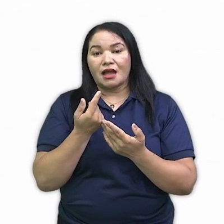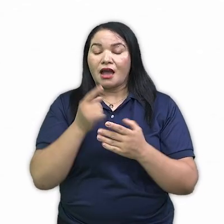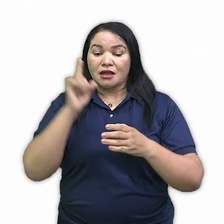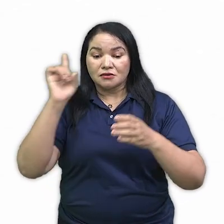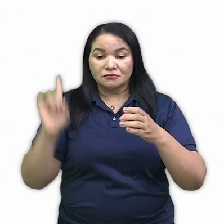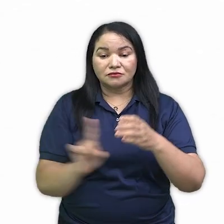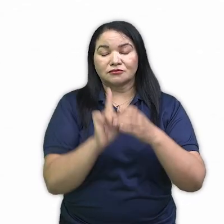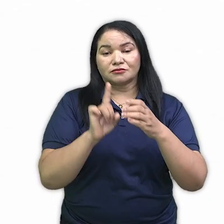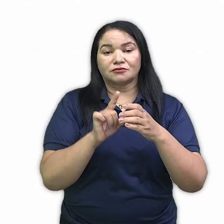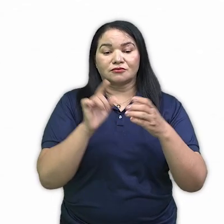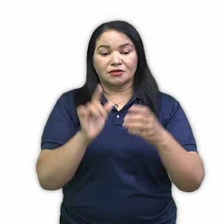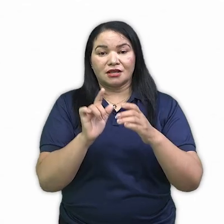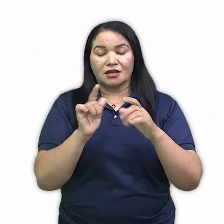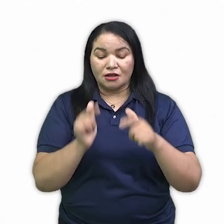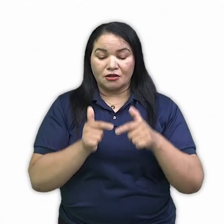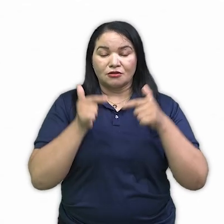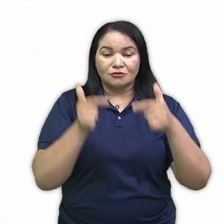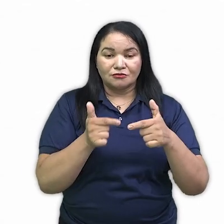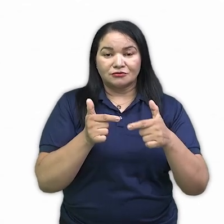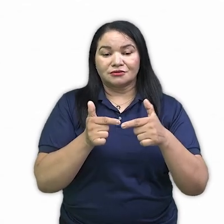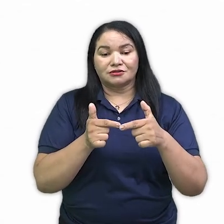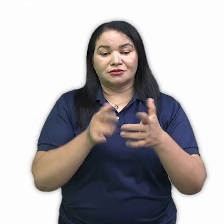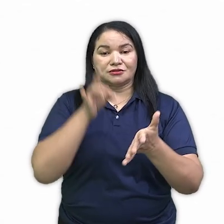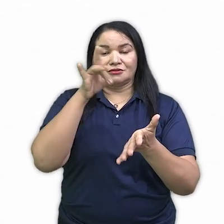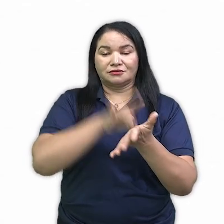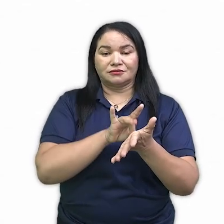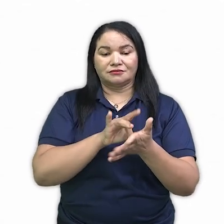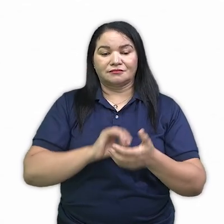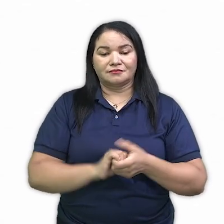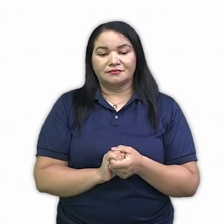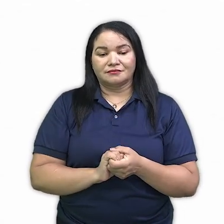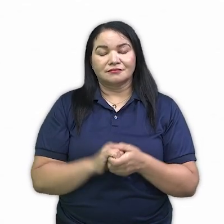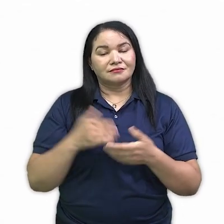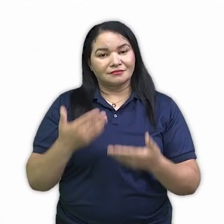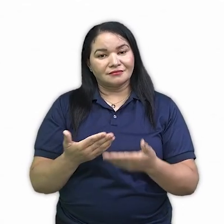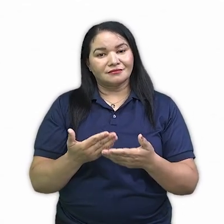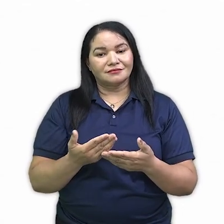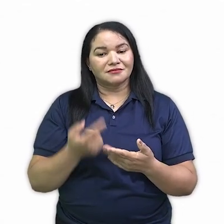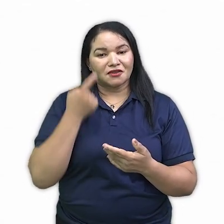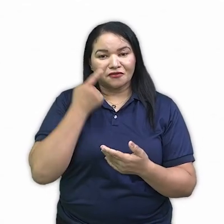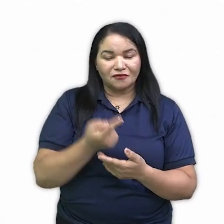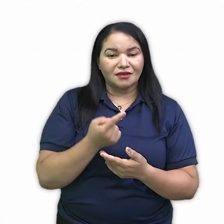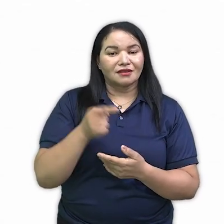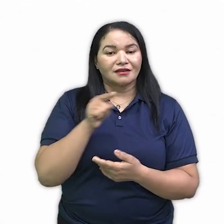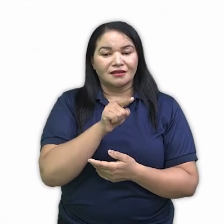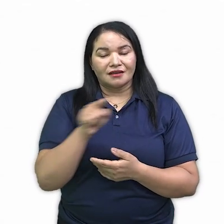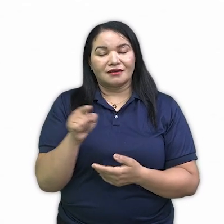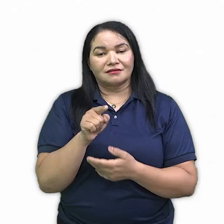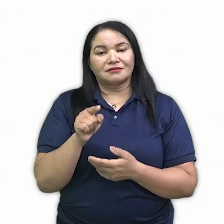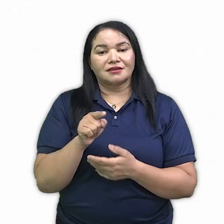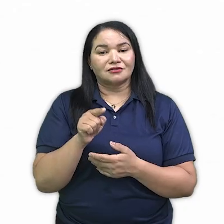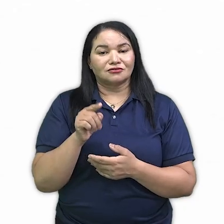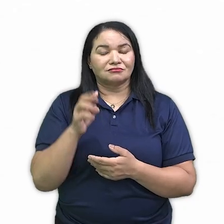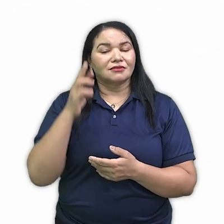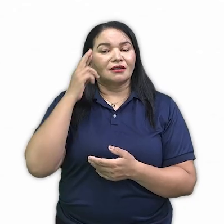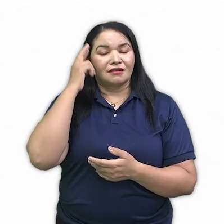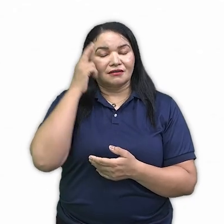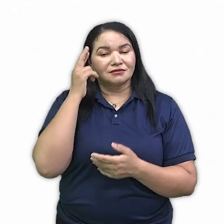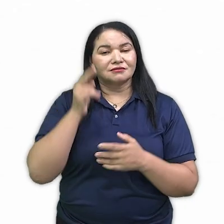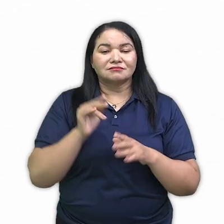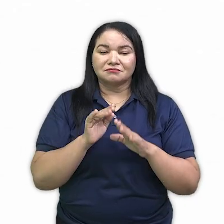causas concretas. Eu não tiro dessa juventude a sua razão, não. Né? Que se a